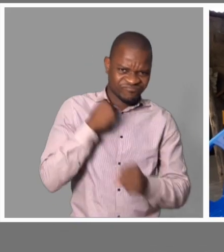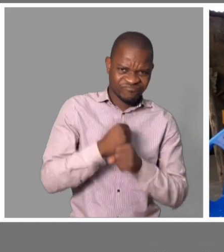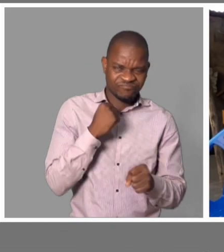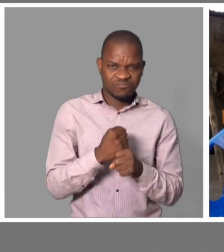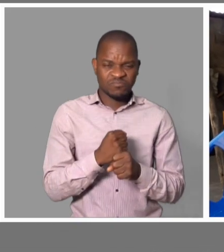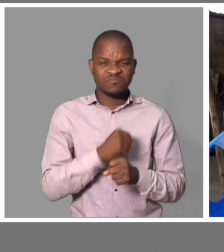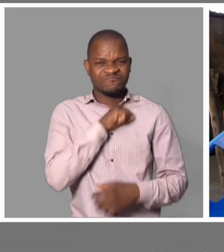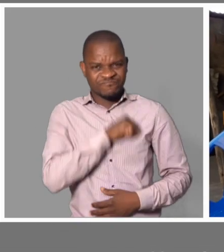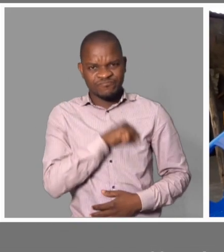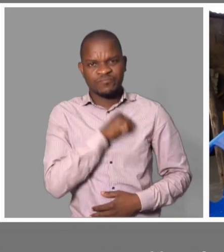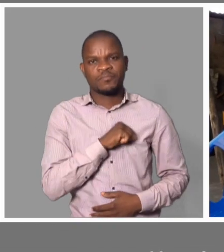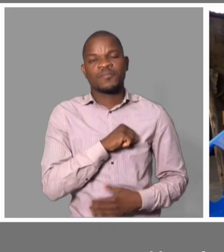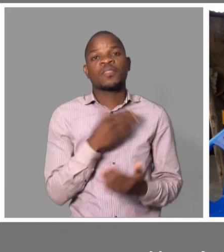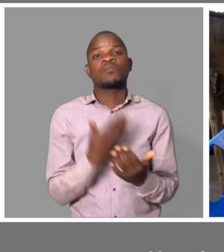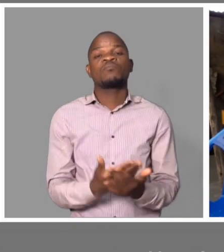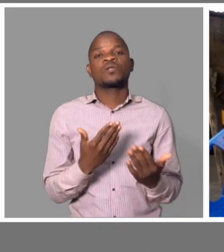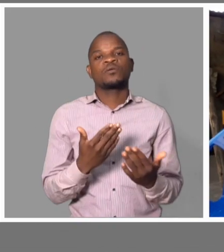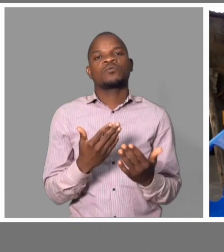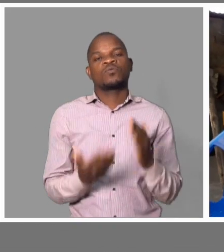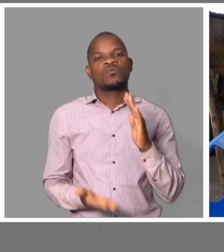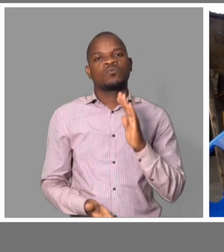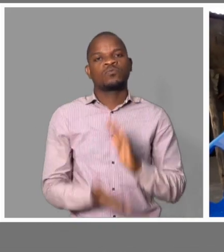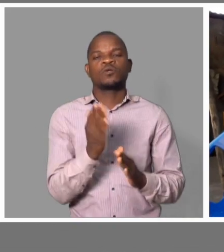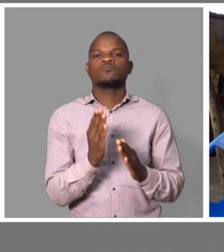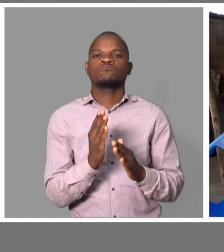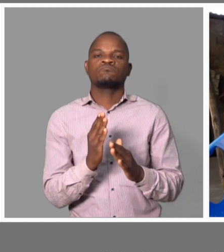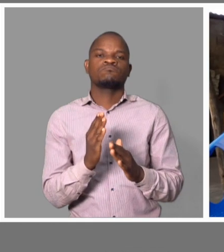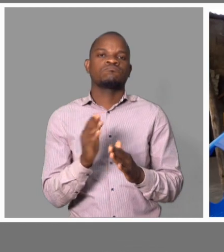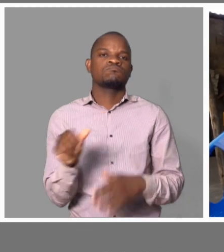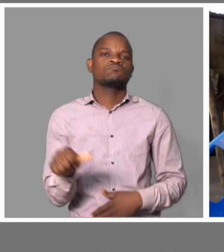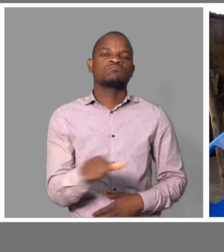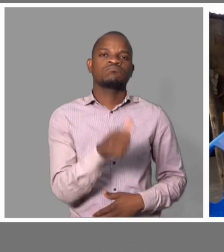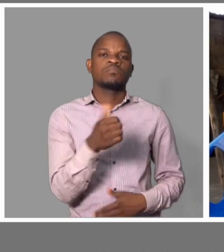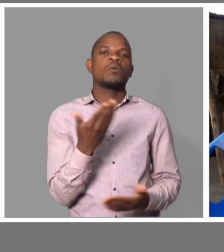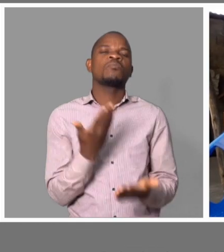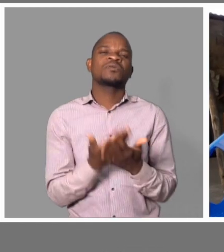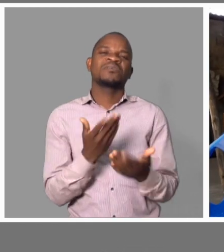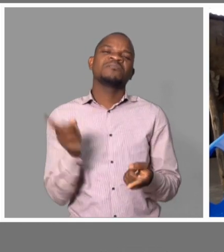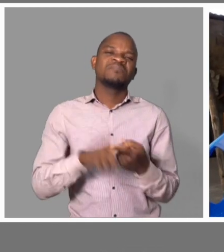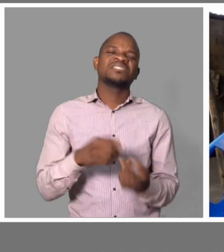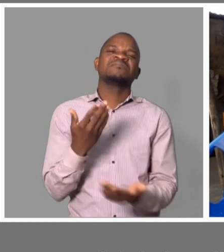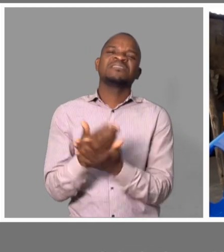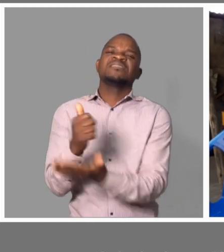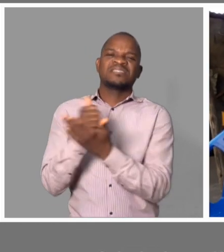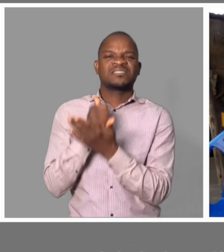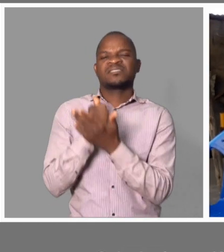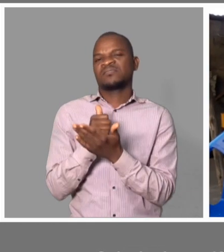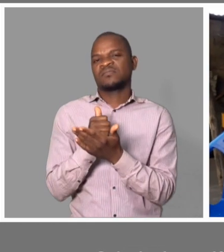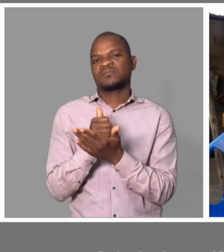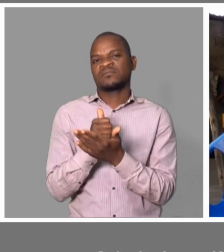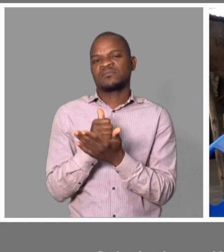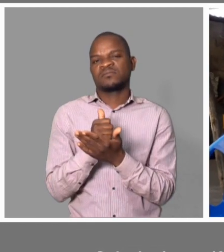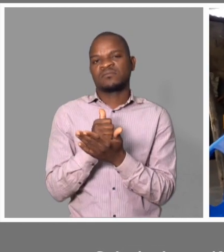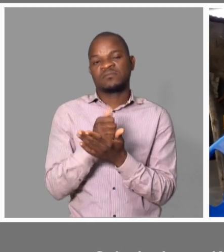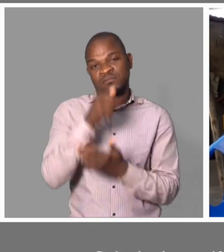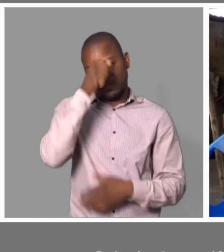Temos que evitar o esforço para que nós possamos sair. Dependência é total. Saímos da dependência é total. É impossível para